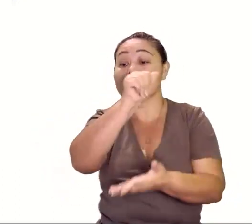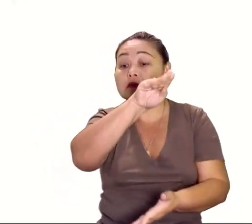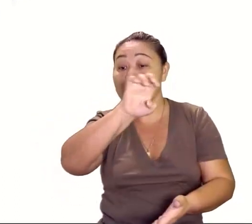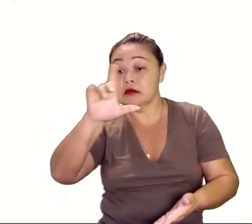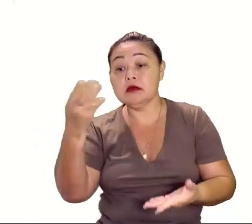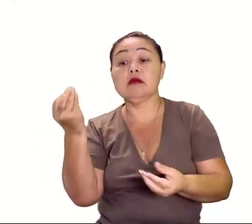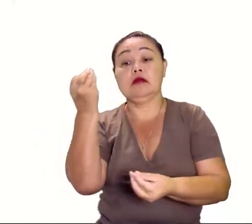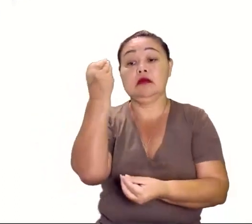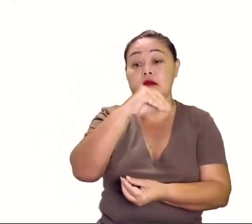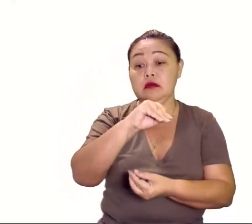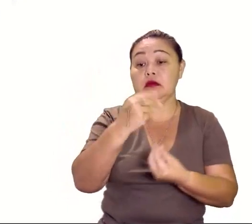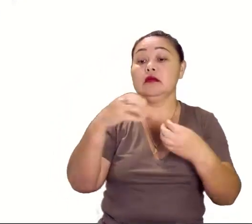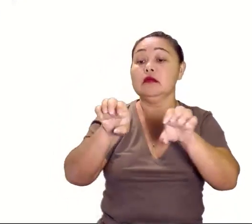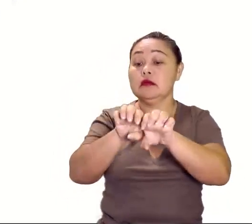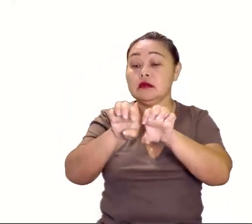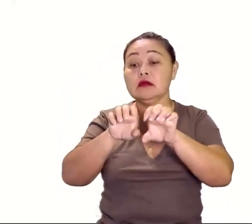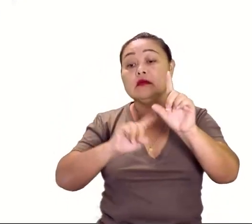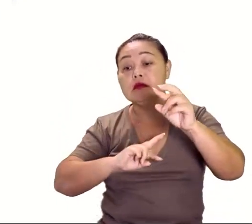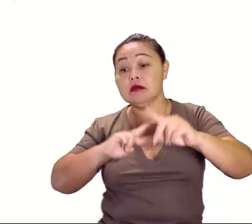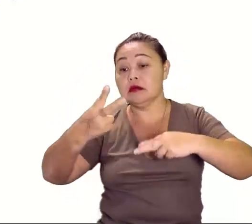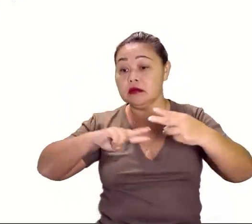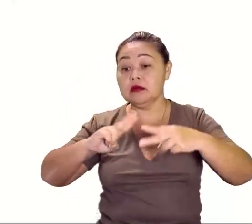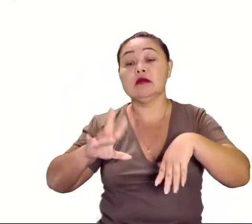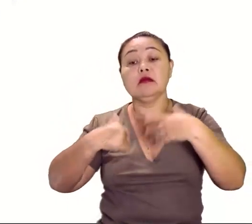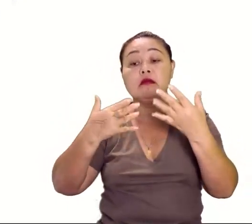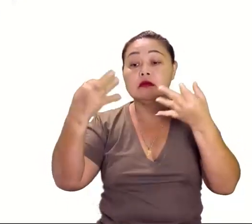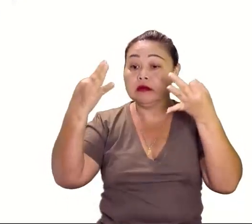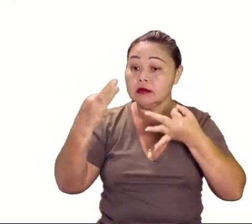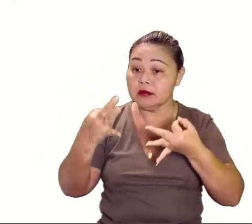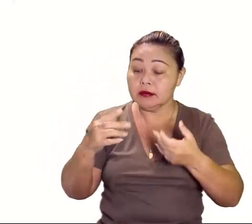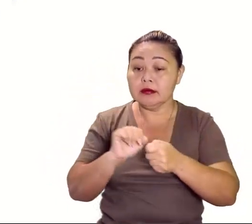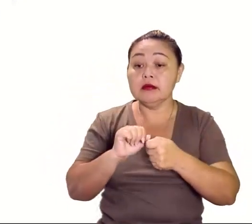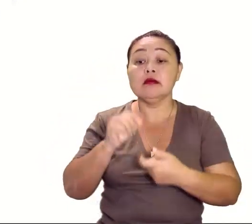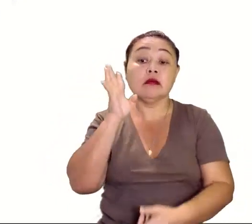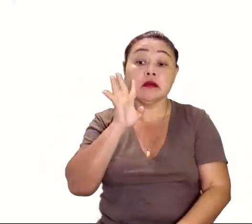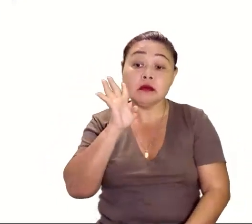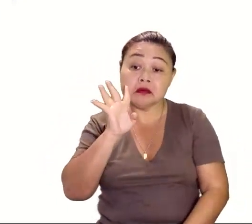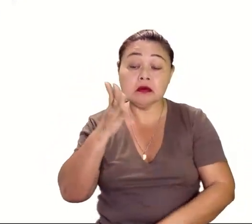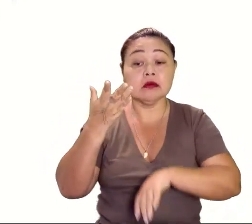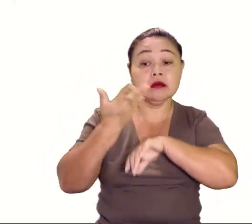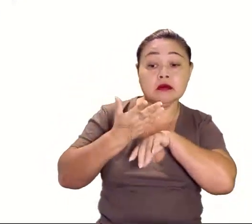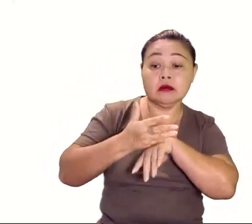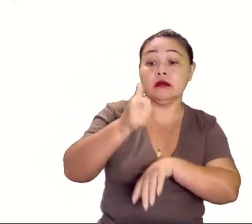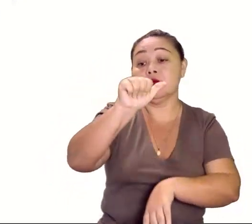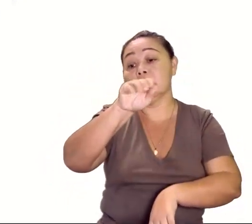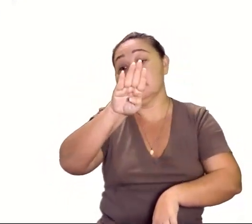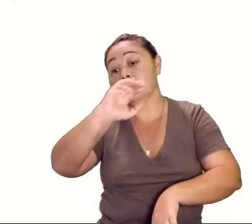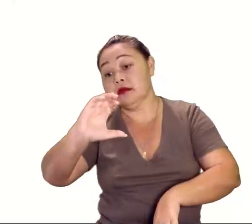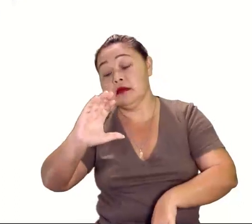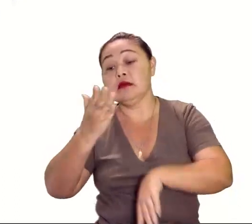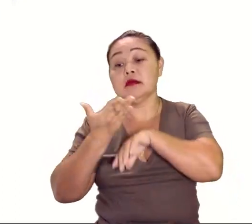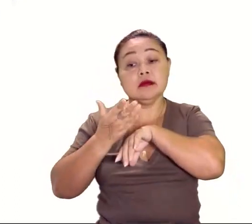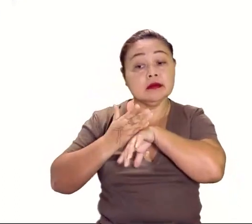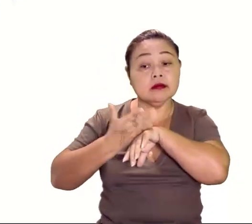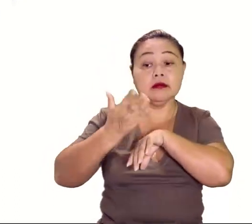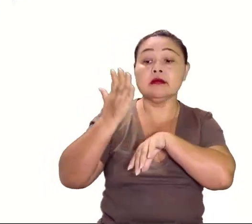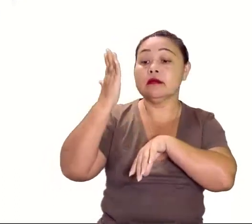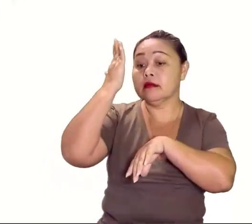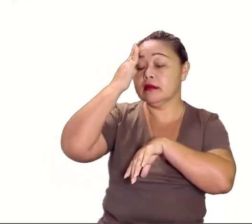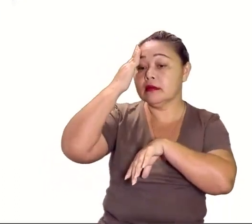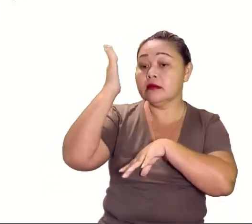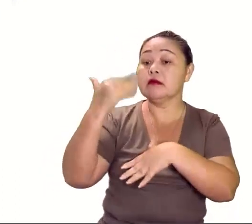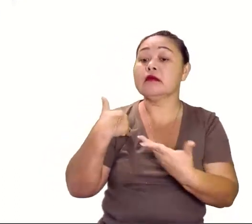e montamos a equação. Processo inverso. Bem legal. Perfeito. Bem legal porque faz a gente praticar quem é o A, quem é o B e quem é o C. E também